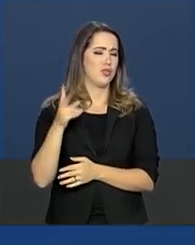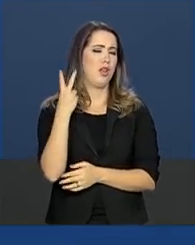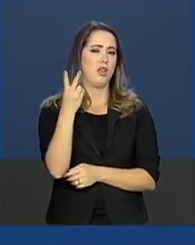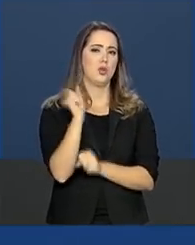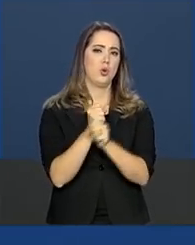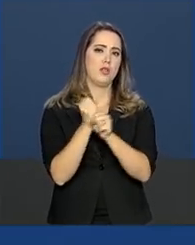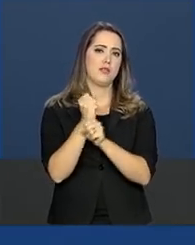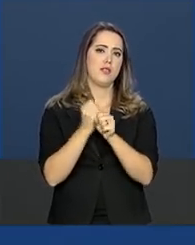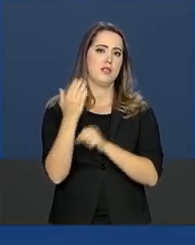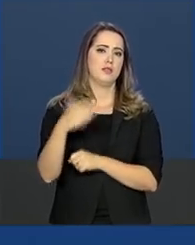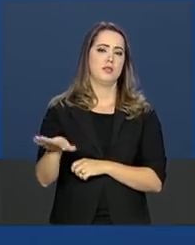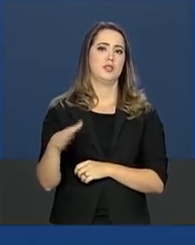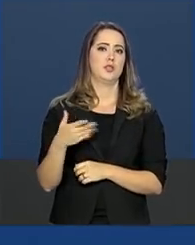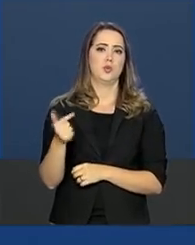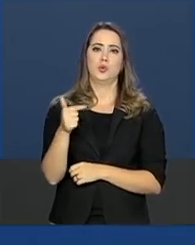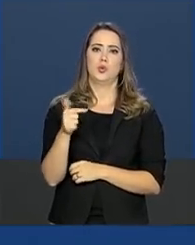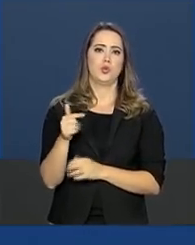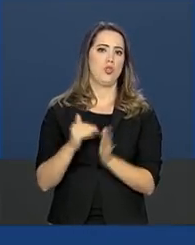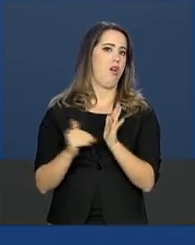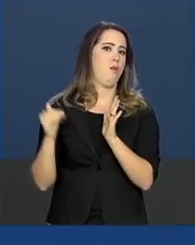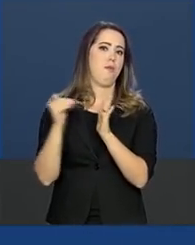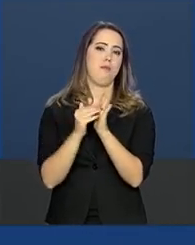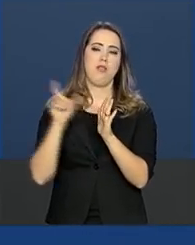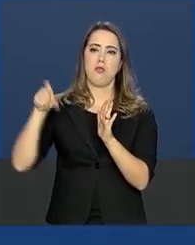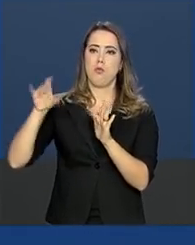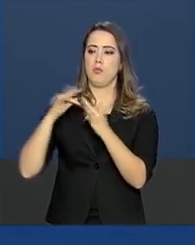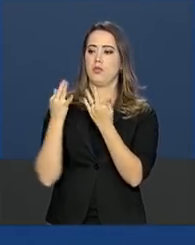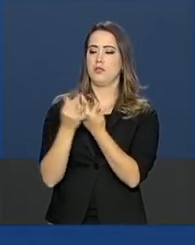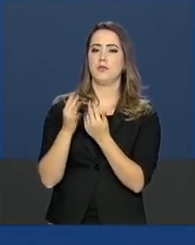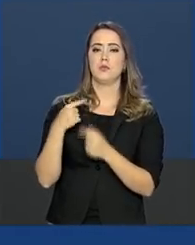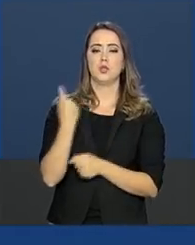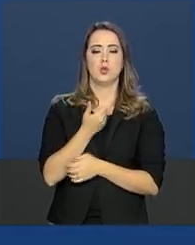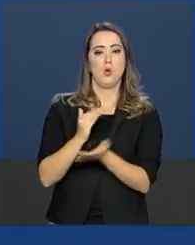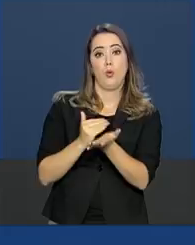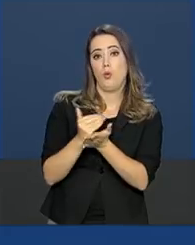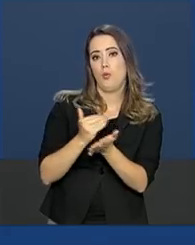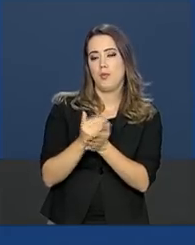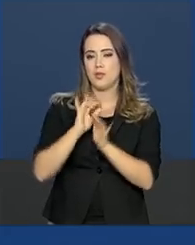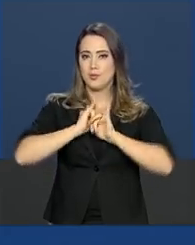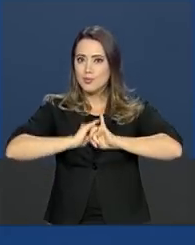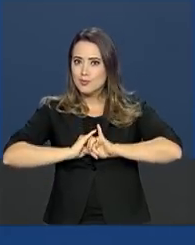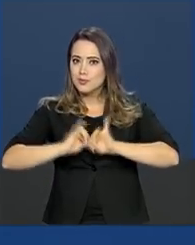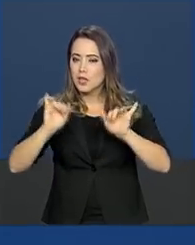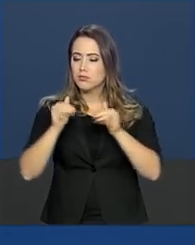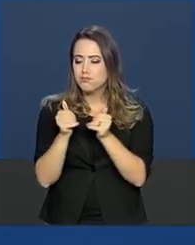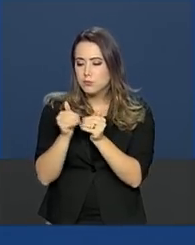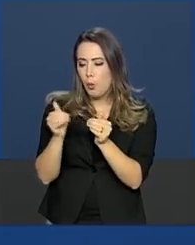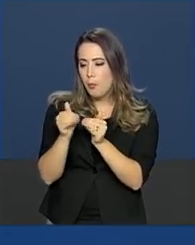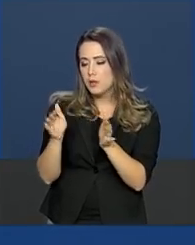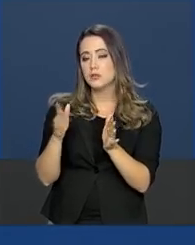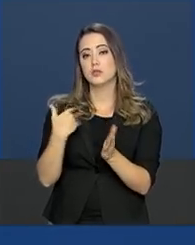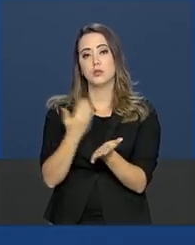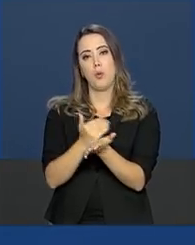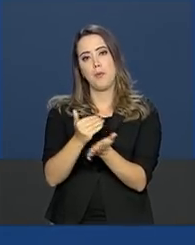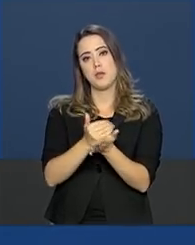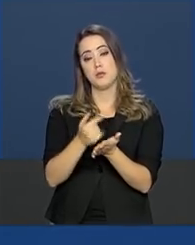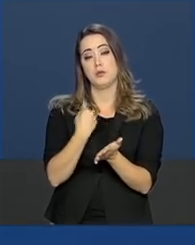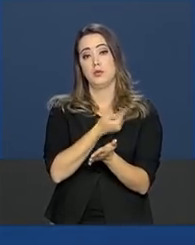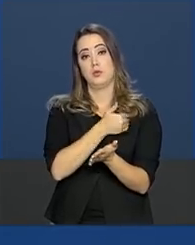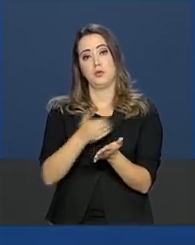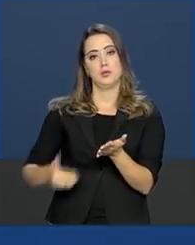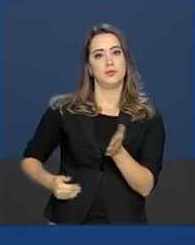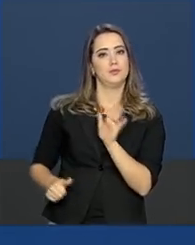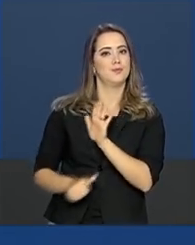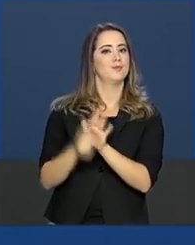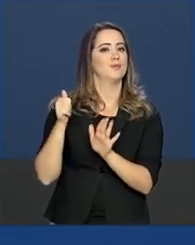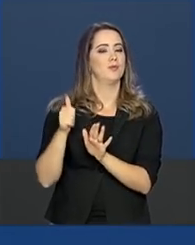2 anos e meio, não se concedia aumento ao Bolsa Família. E logo, no início, inaugurando praticamente o nosso governo, uma das primeiras